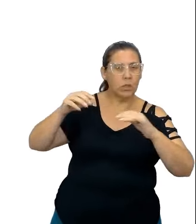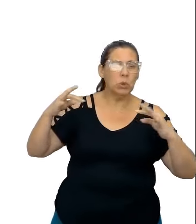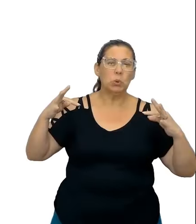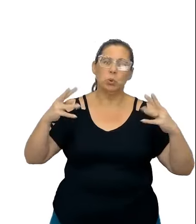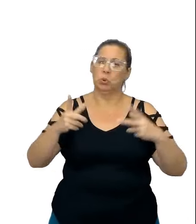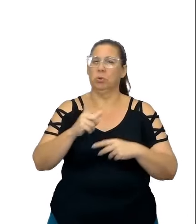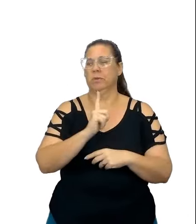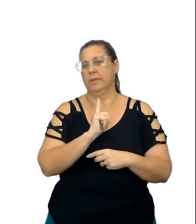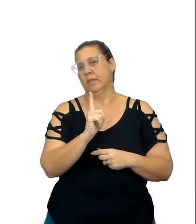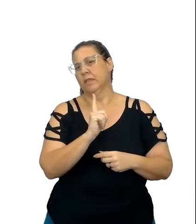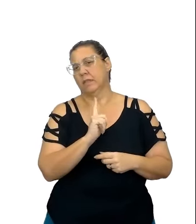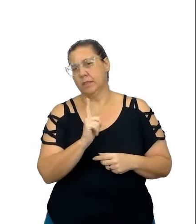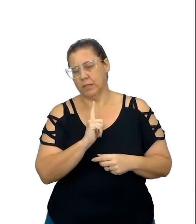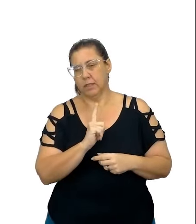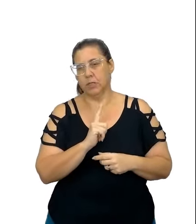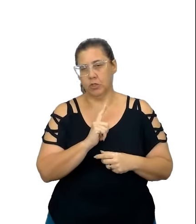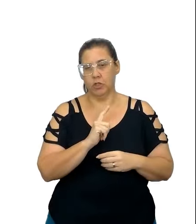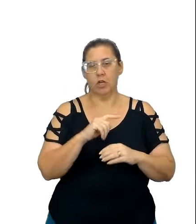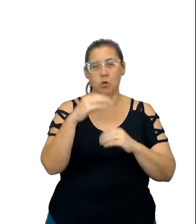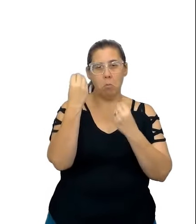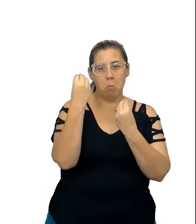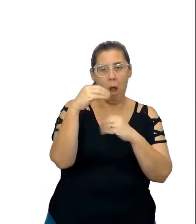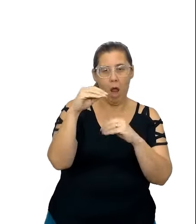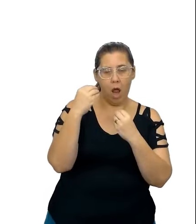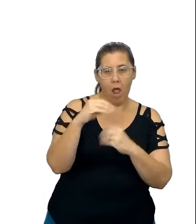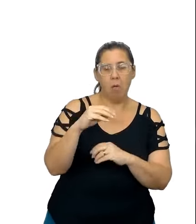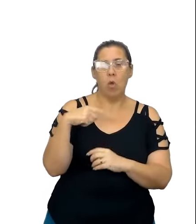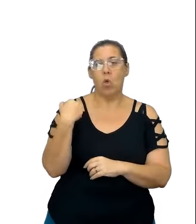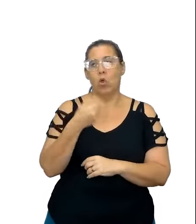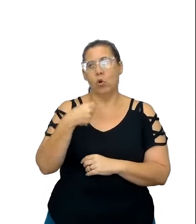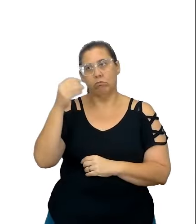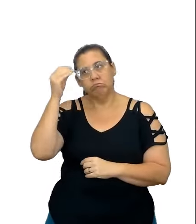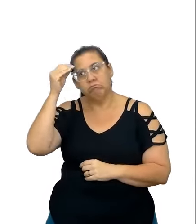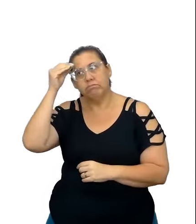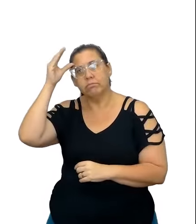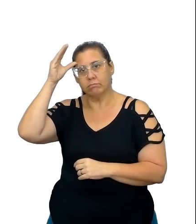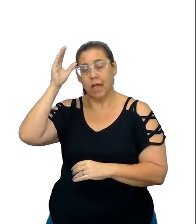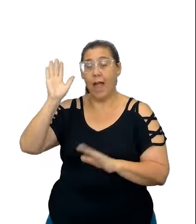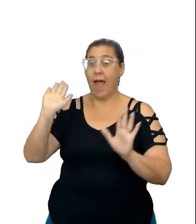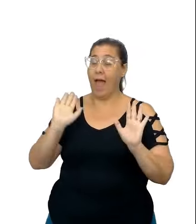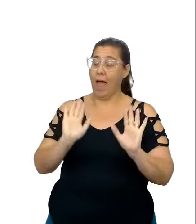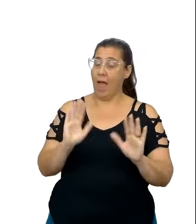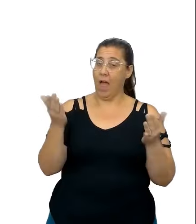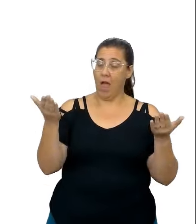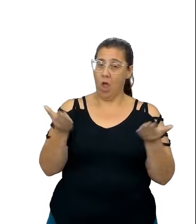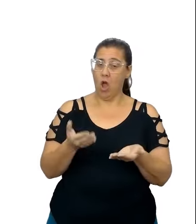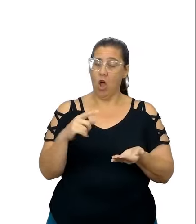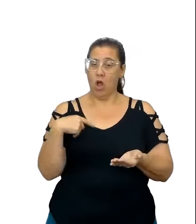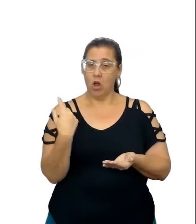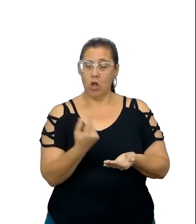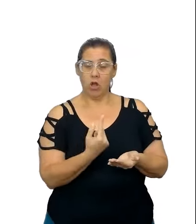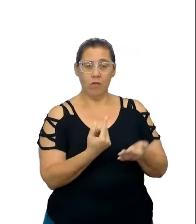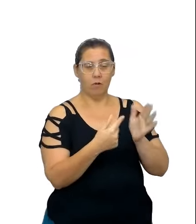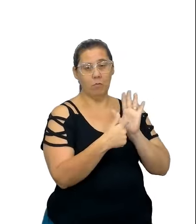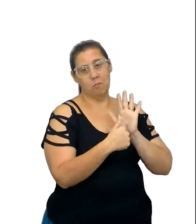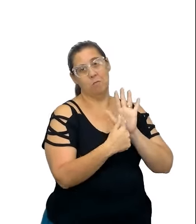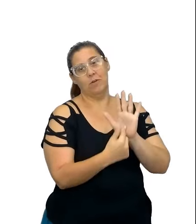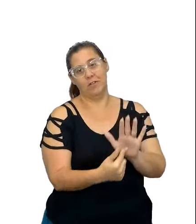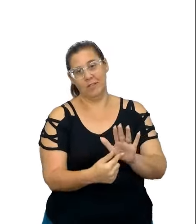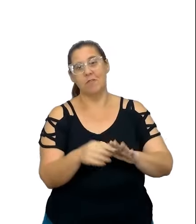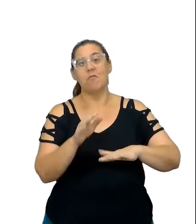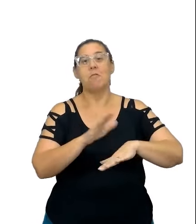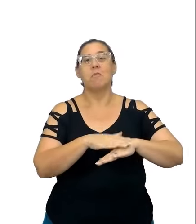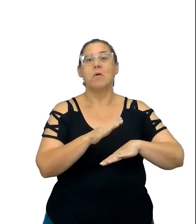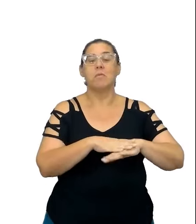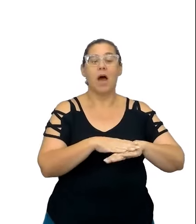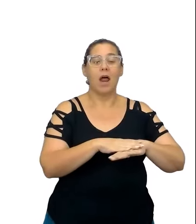que tinha a respeito de meme no nosso conhecimento. Agora nós vamos colocar isso em prática. Nós vamos